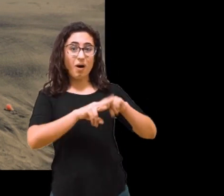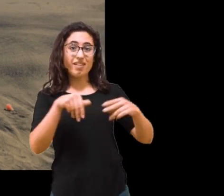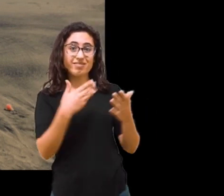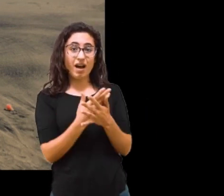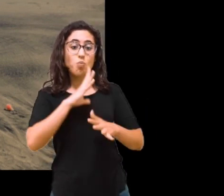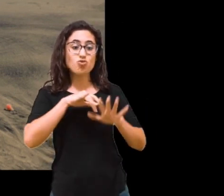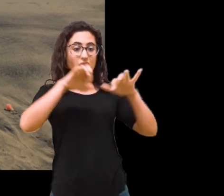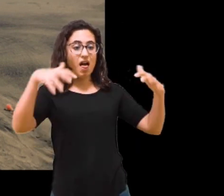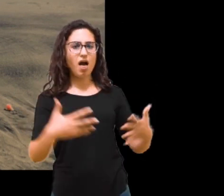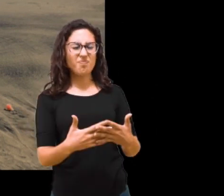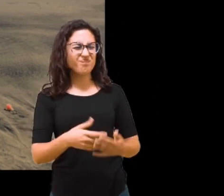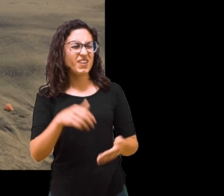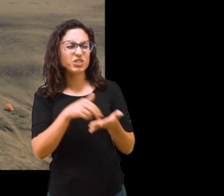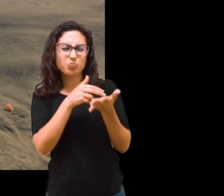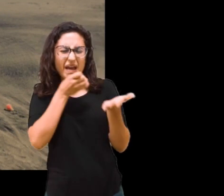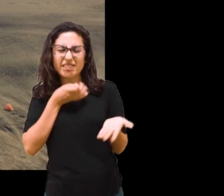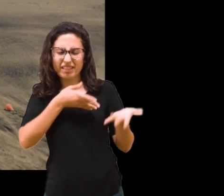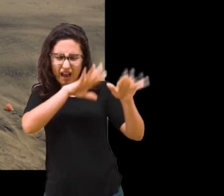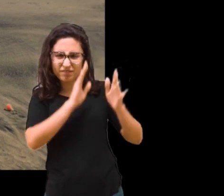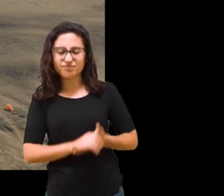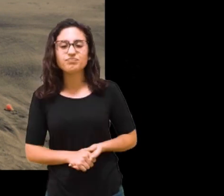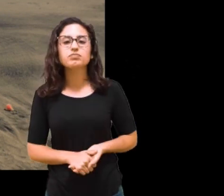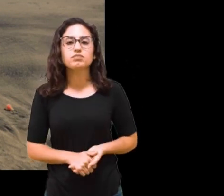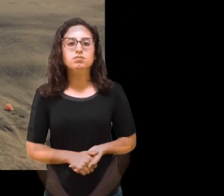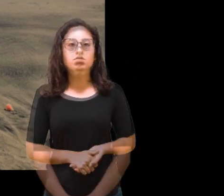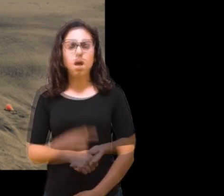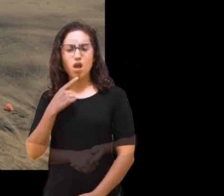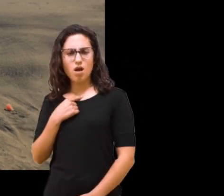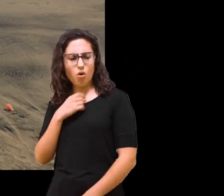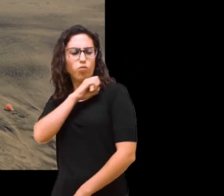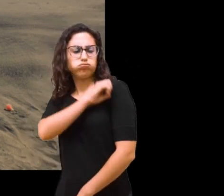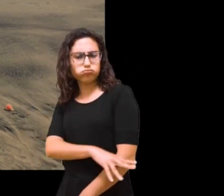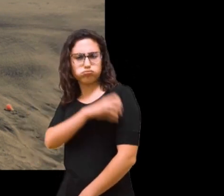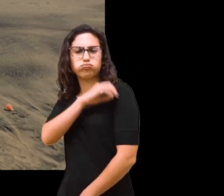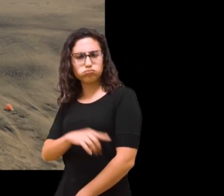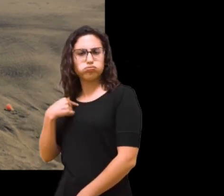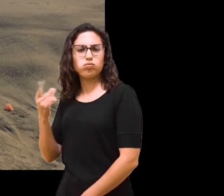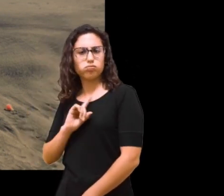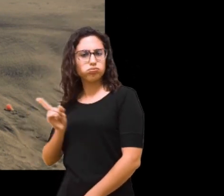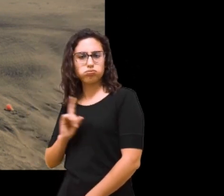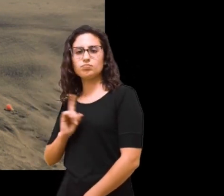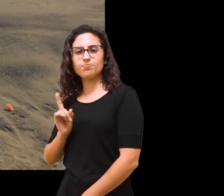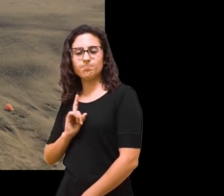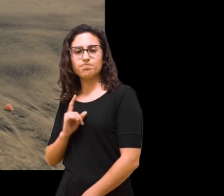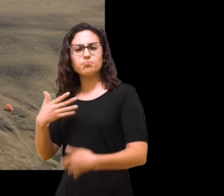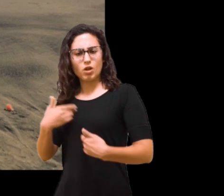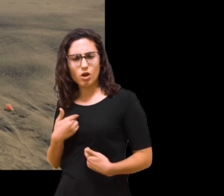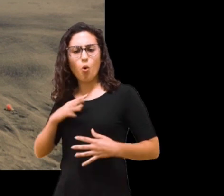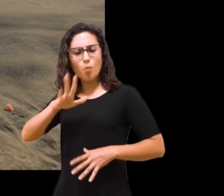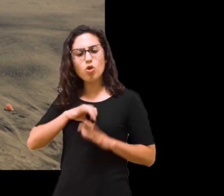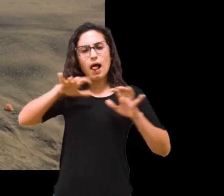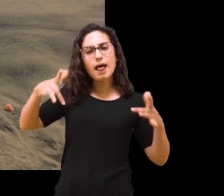esperar. Não nos chamem vagabundos, vagabundos, vagabundos, que vagabundos não somos. Andamos por este mundo, não temos patrões nem donos,